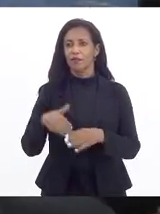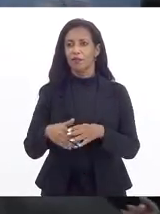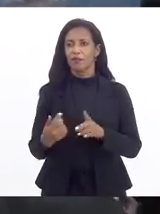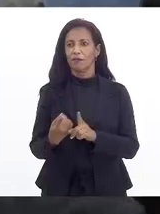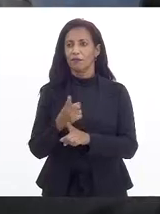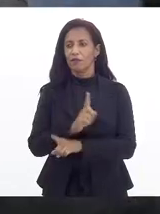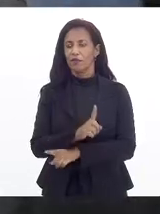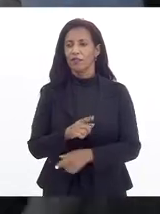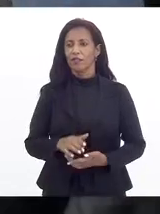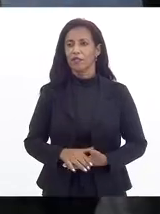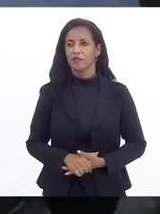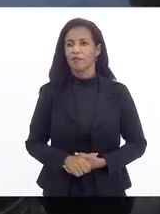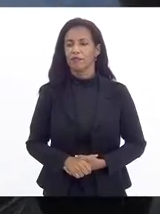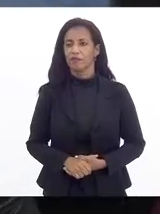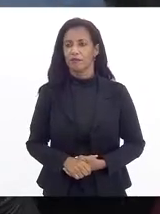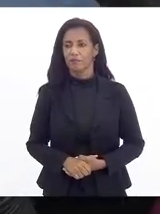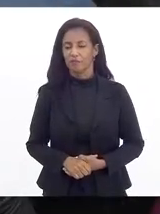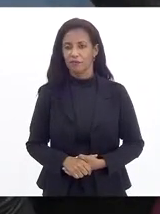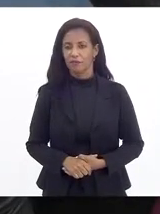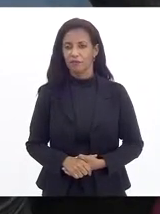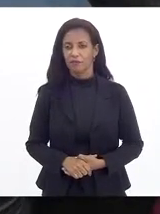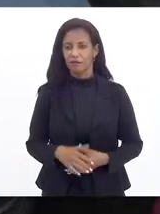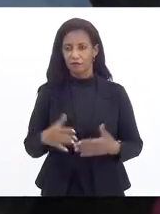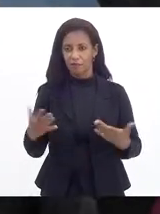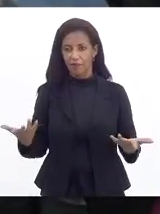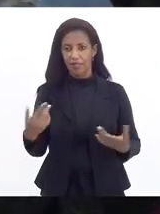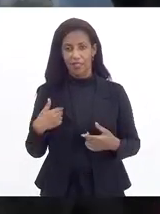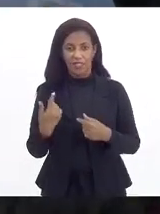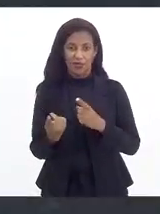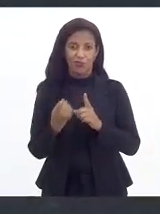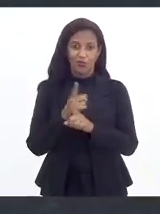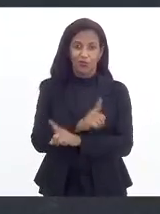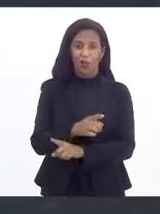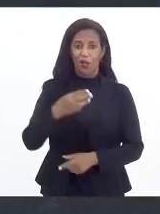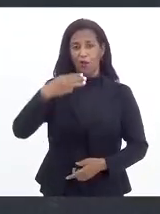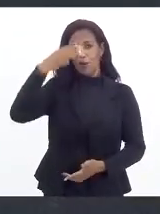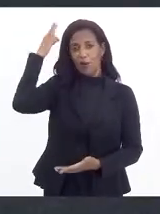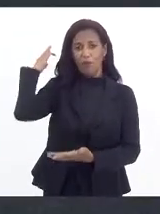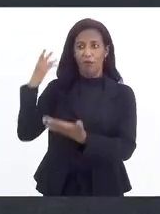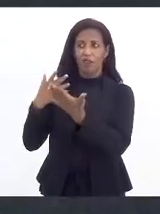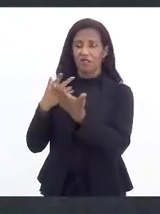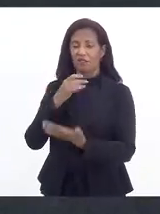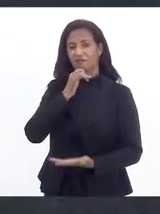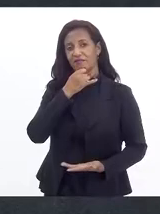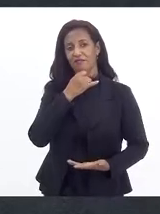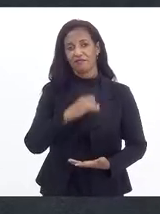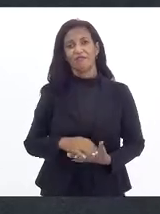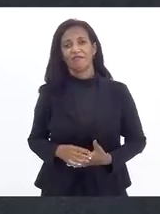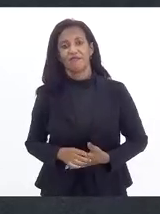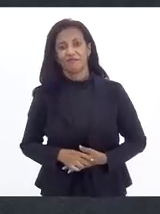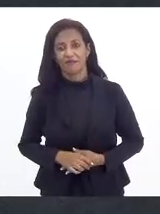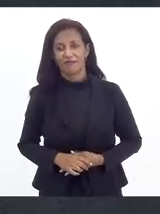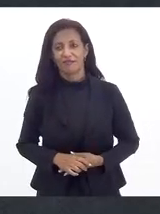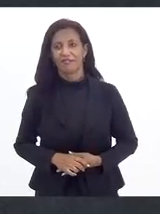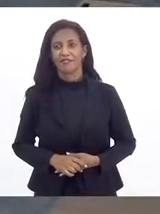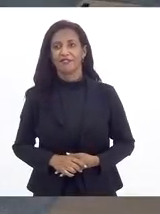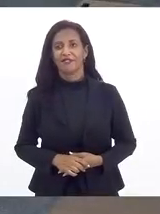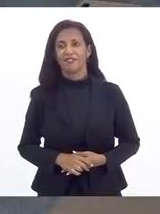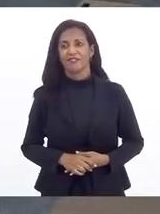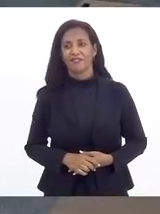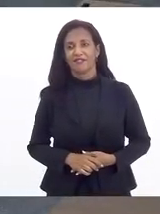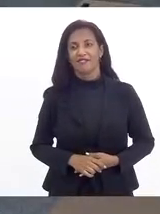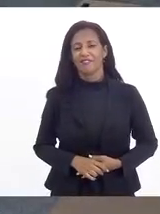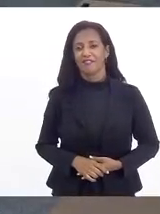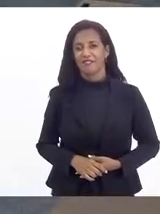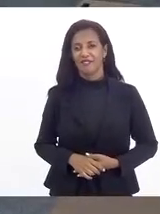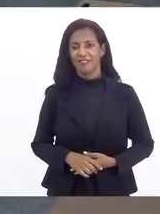Luiz Paulo. Até, senhor presidente, se eu não divergir, o deputado Márcio Pacheco vai ficar triste. Fazia tempo já, senhor presidente,